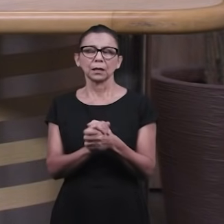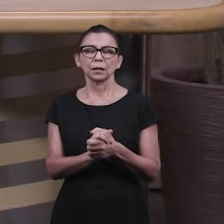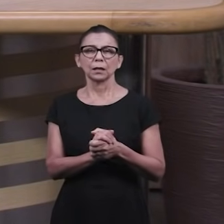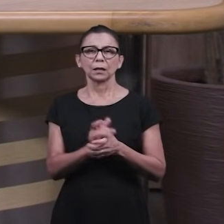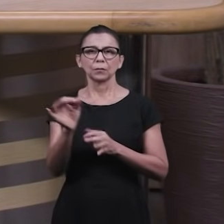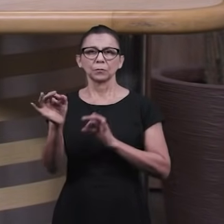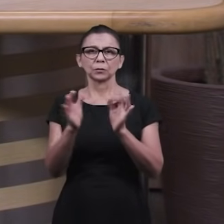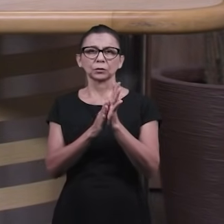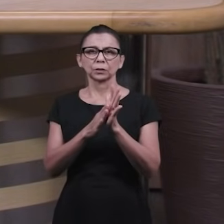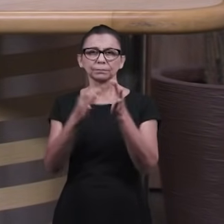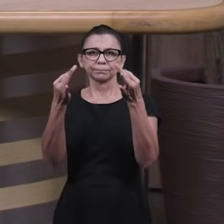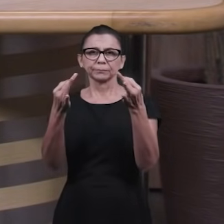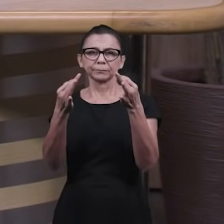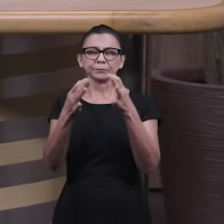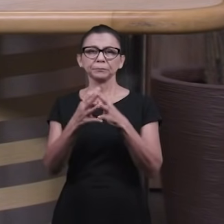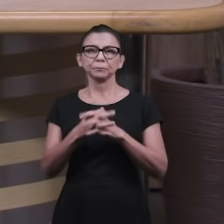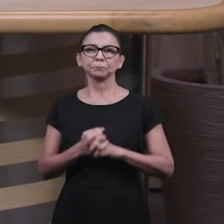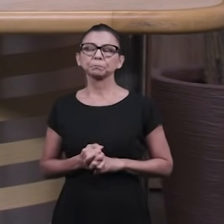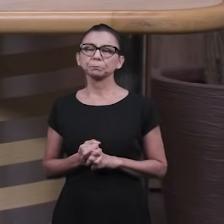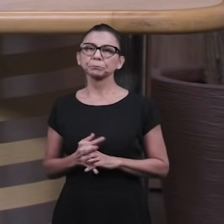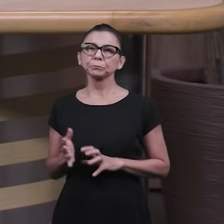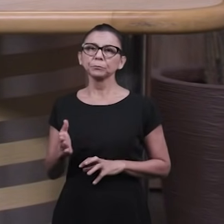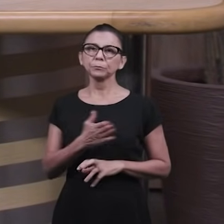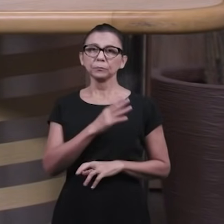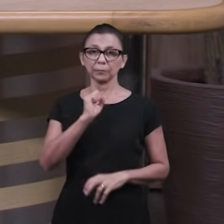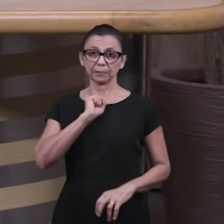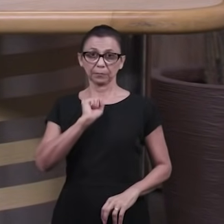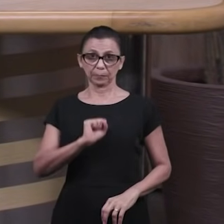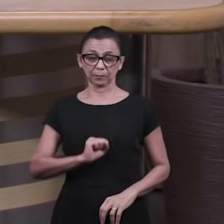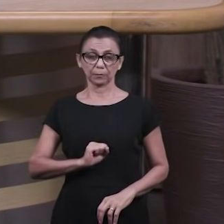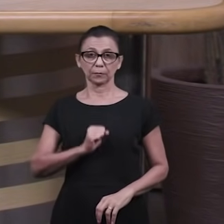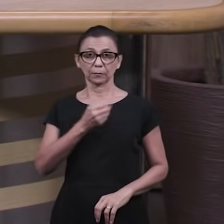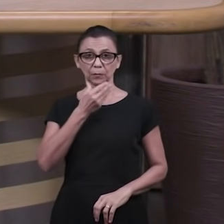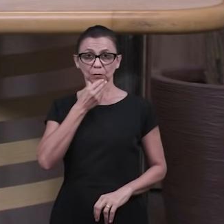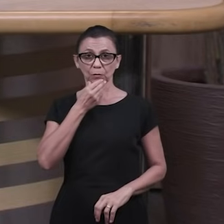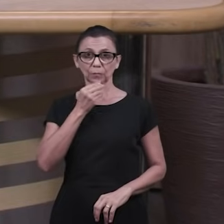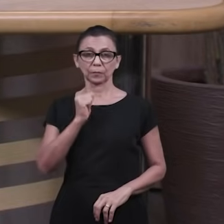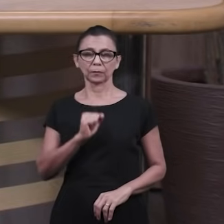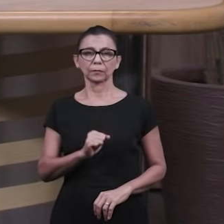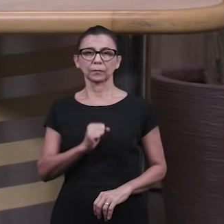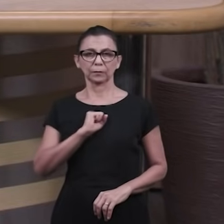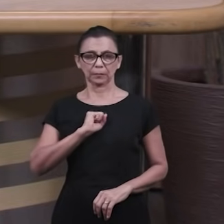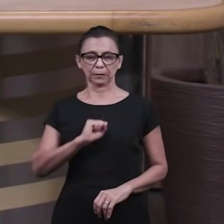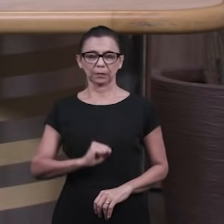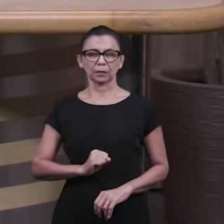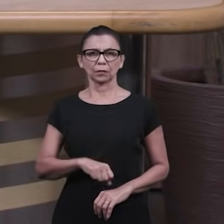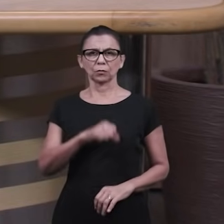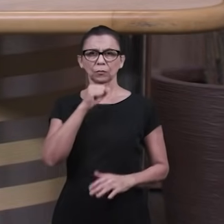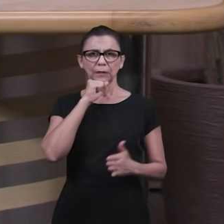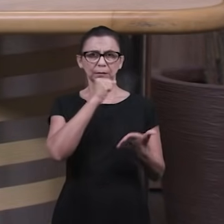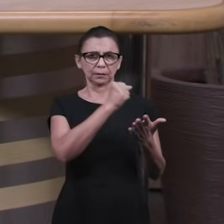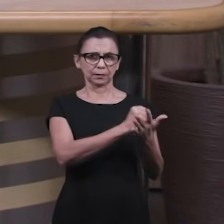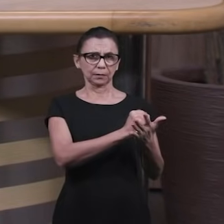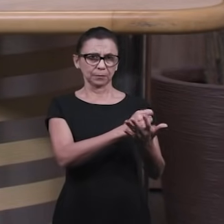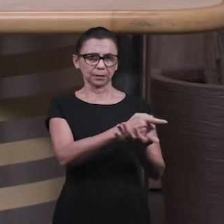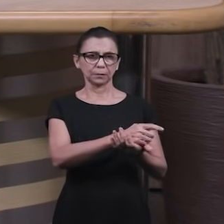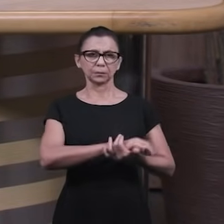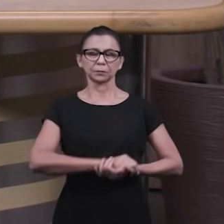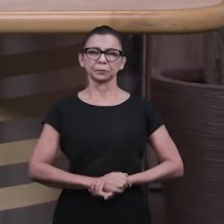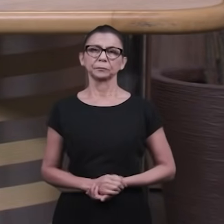Novo Testamento. O sacerdote lá no Velho Testamento, quando ele ia ser